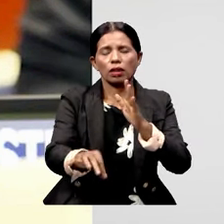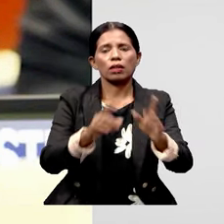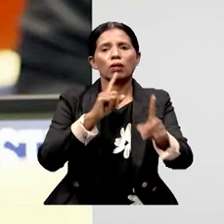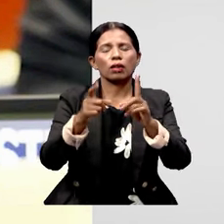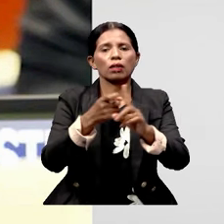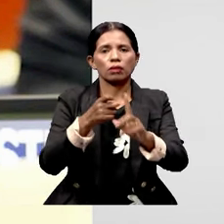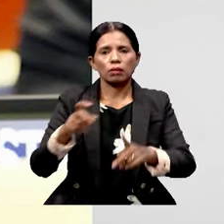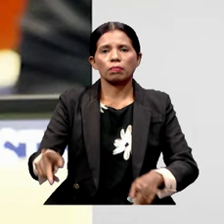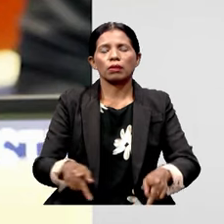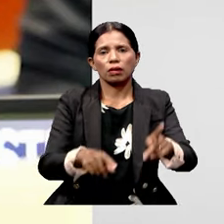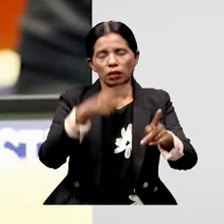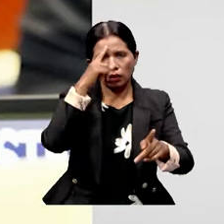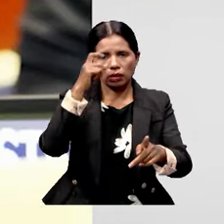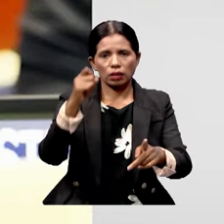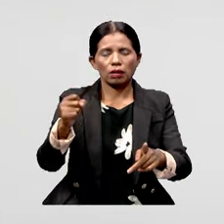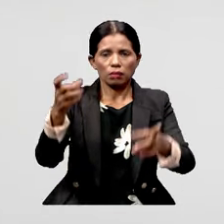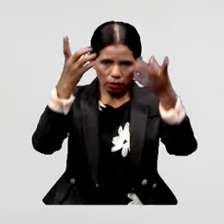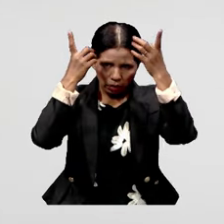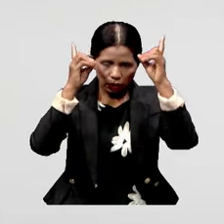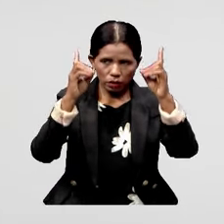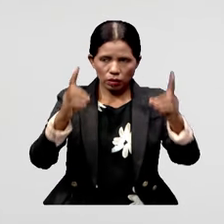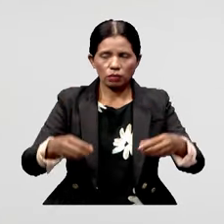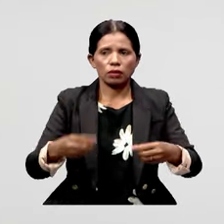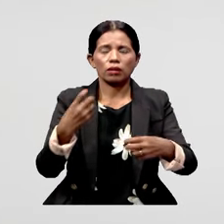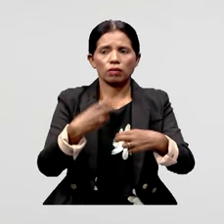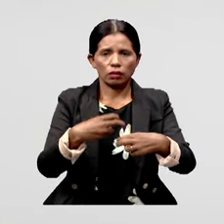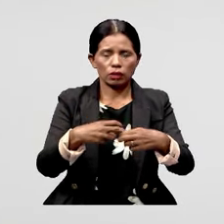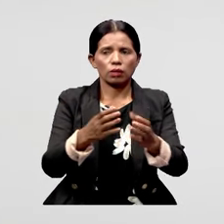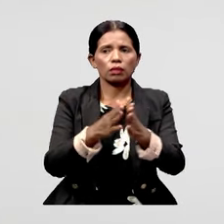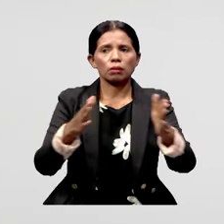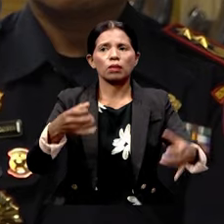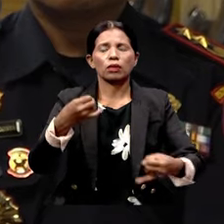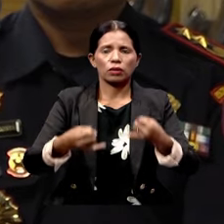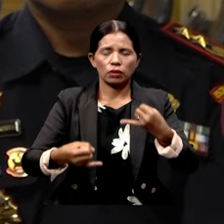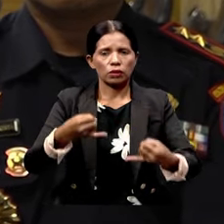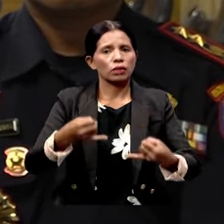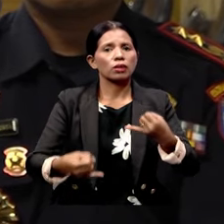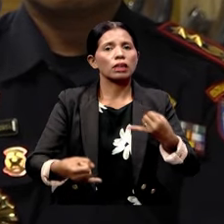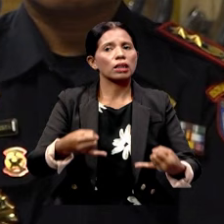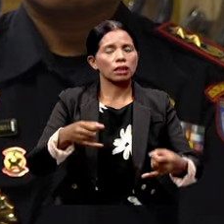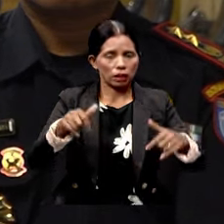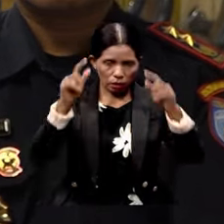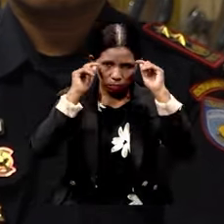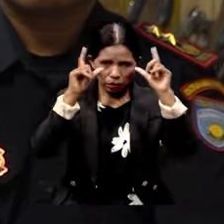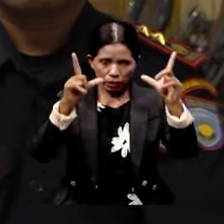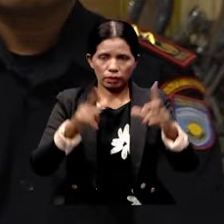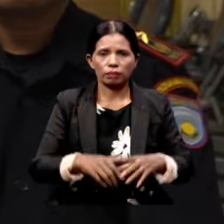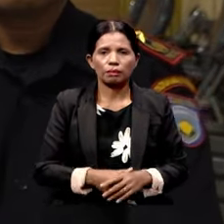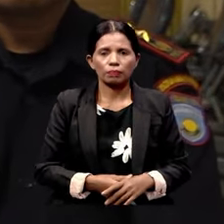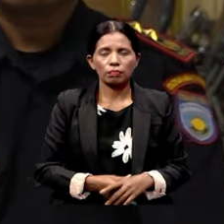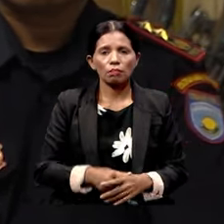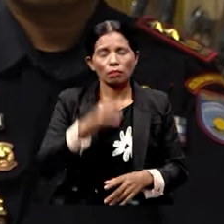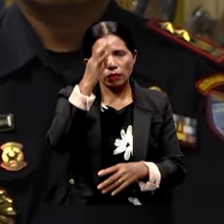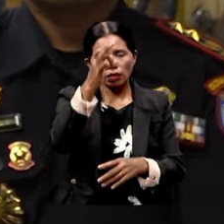russi público, também considera decisão ne foi ameaça bot para setor justiça Timor-Leste Nian e o futuro. Além de